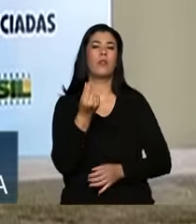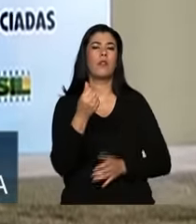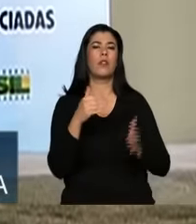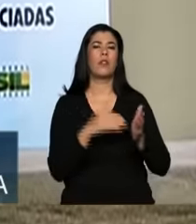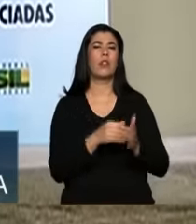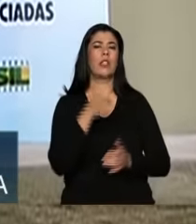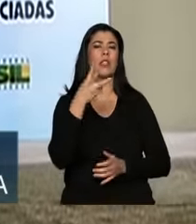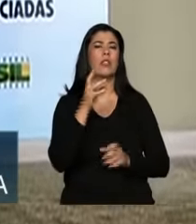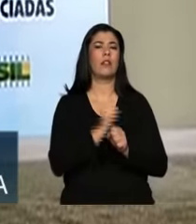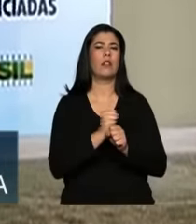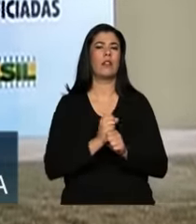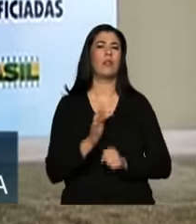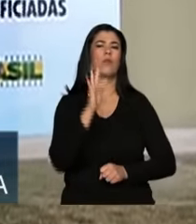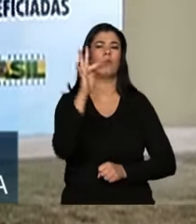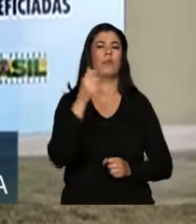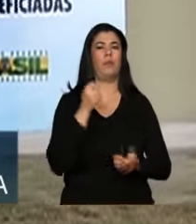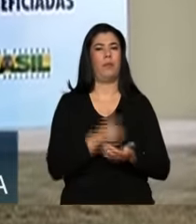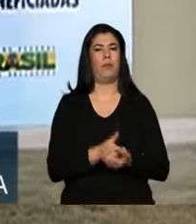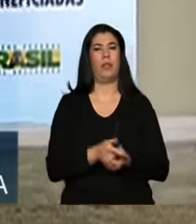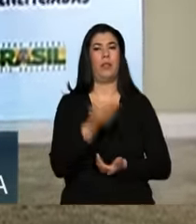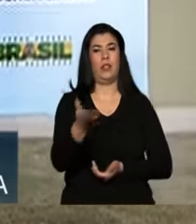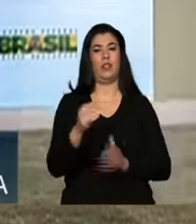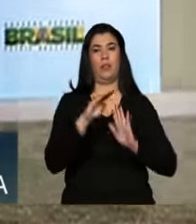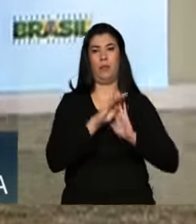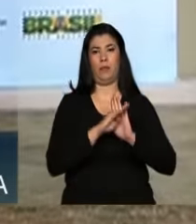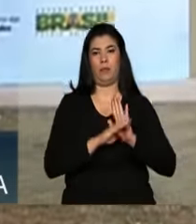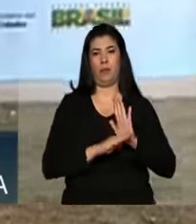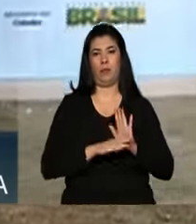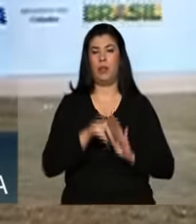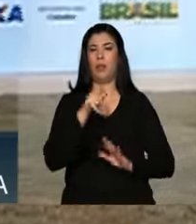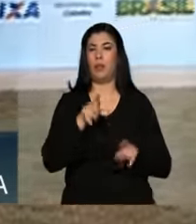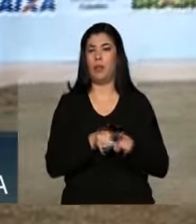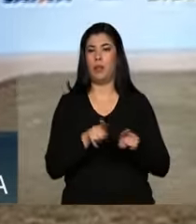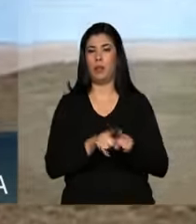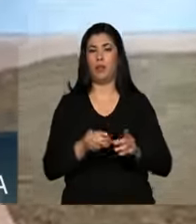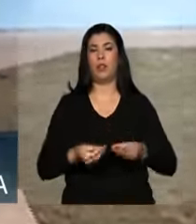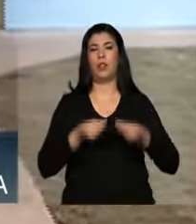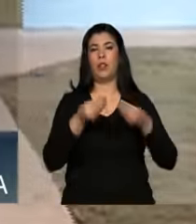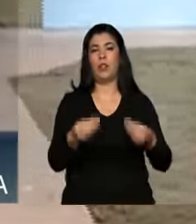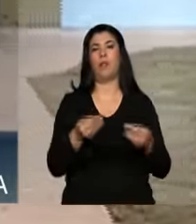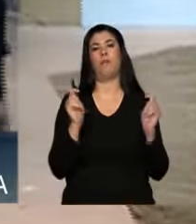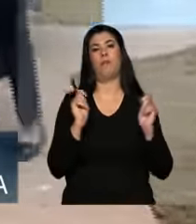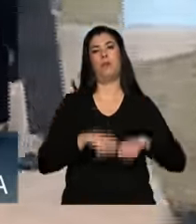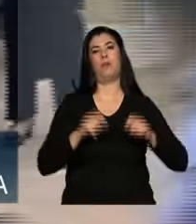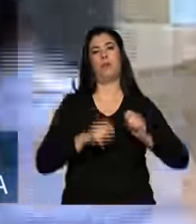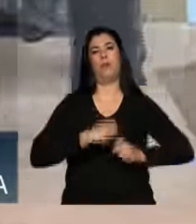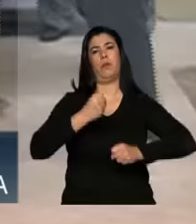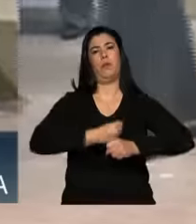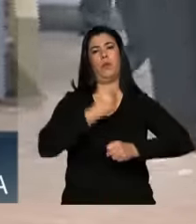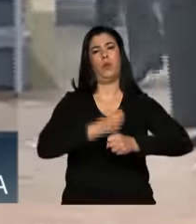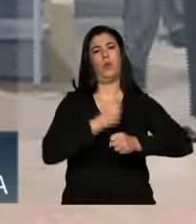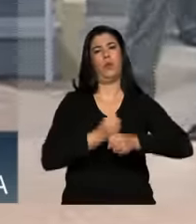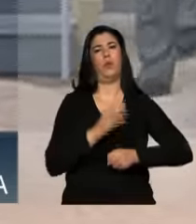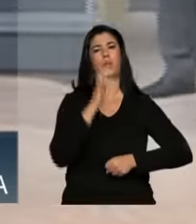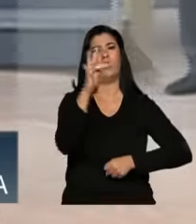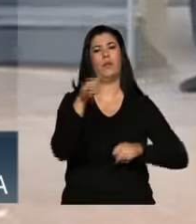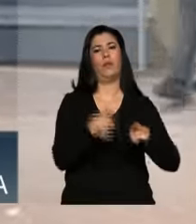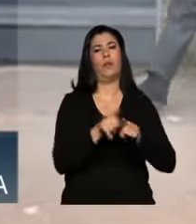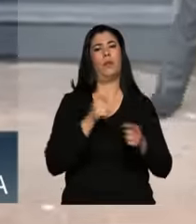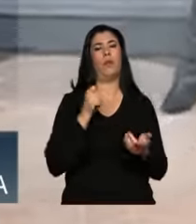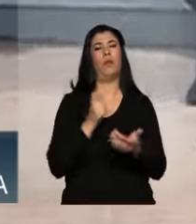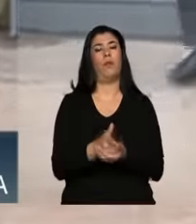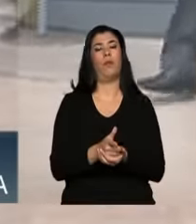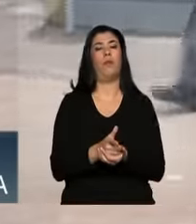30 anos para pagar. Minha Casa Minha Vida ainda oferece opções para construção e compra de